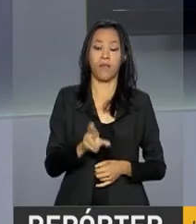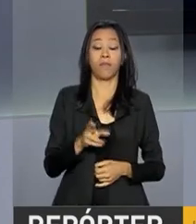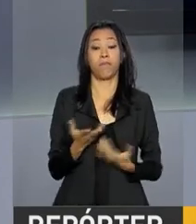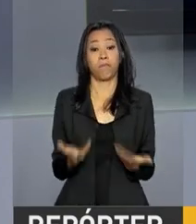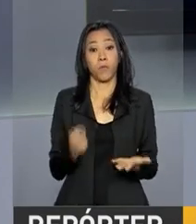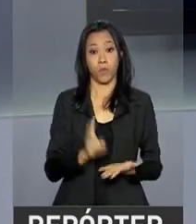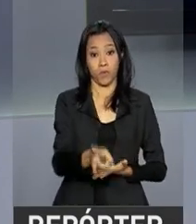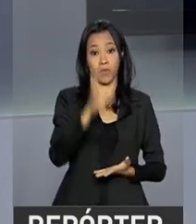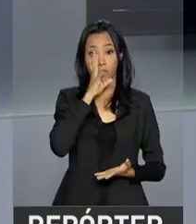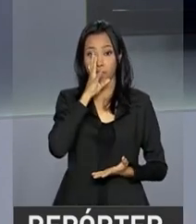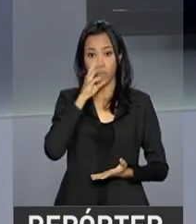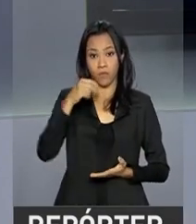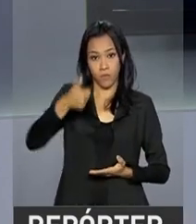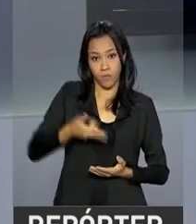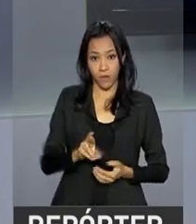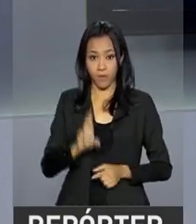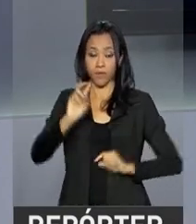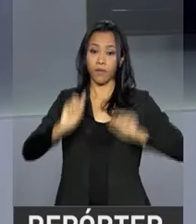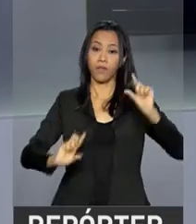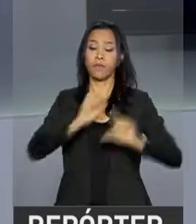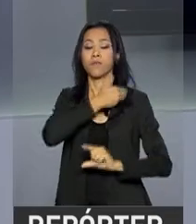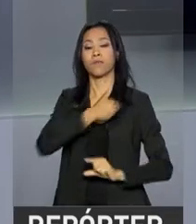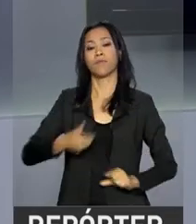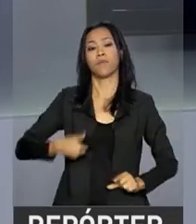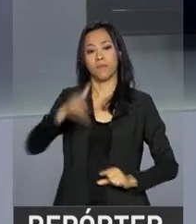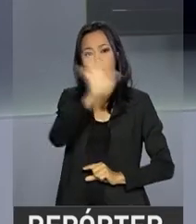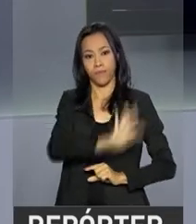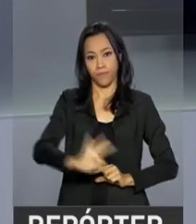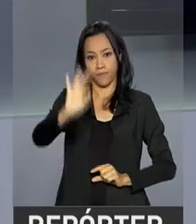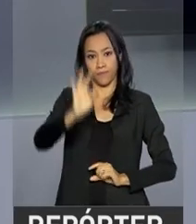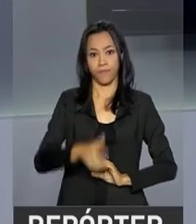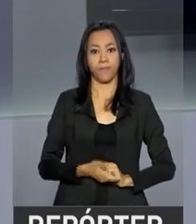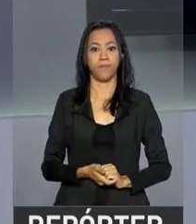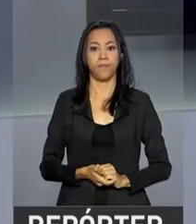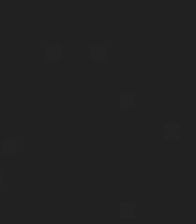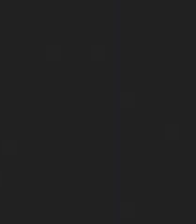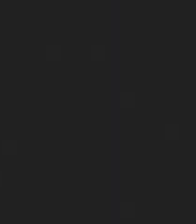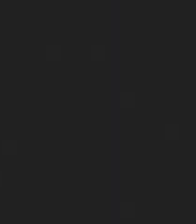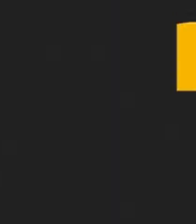internet continue com a gente na nbr a tv do governo federal